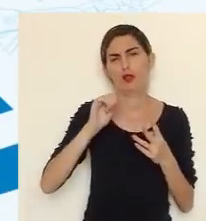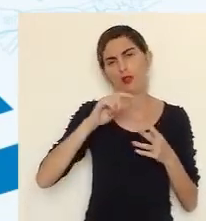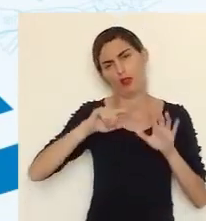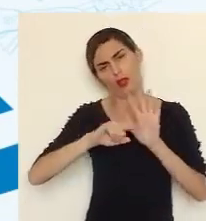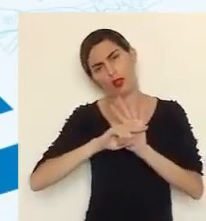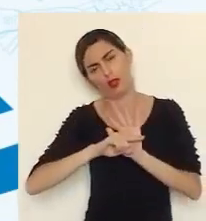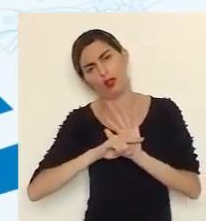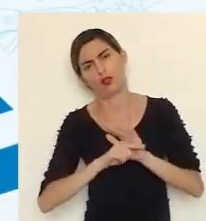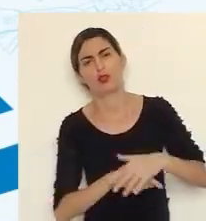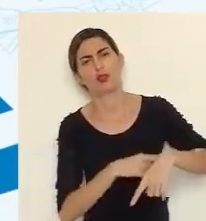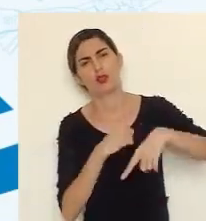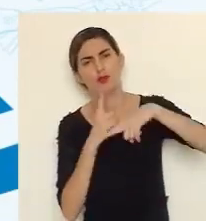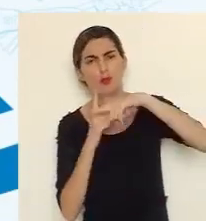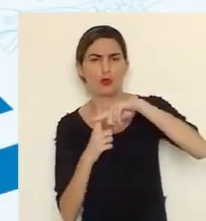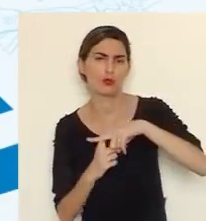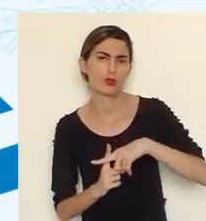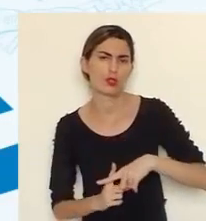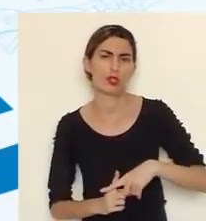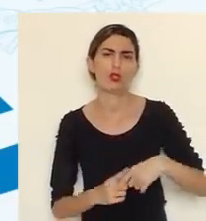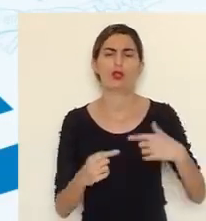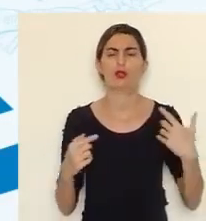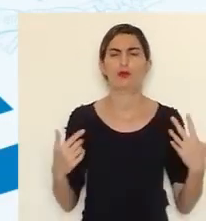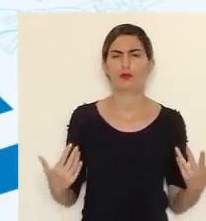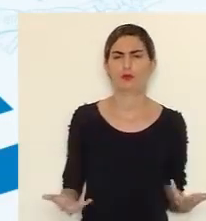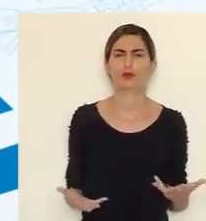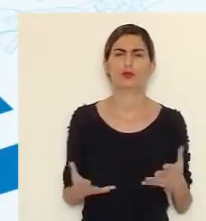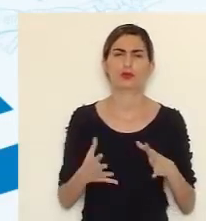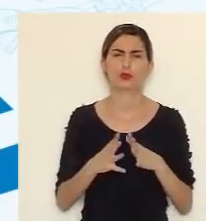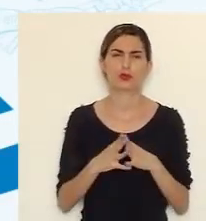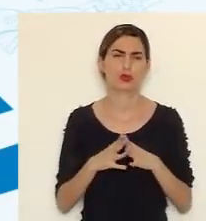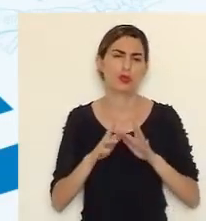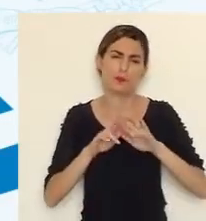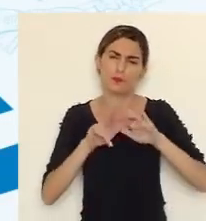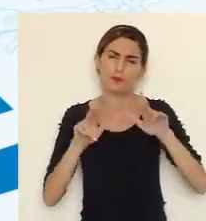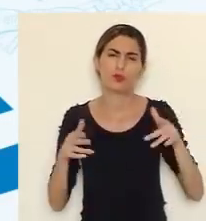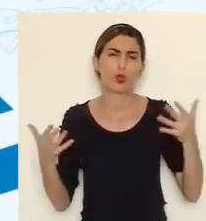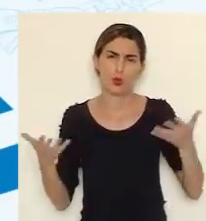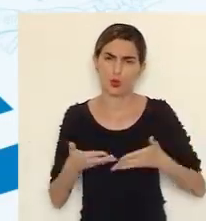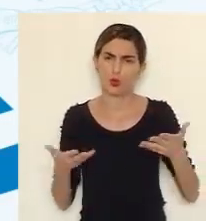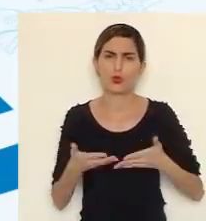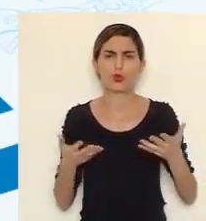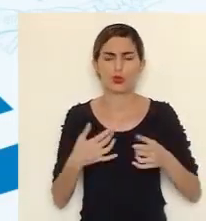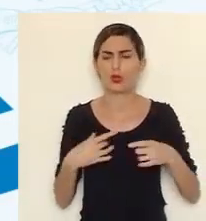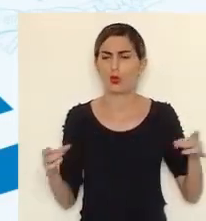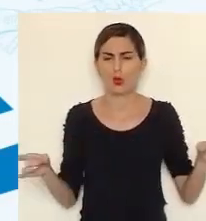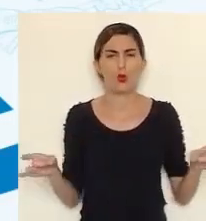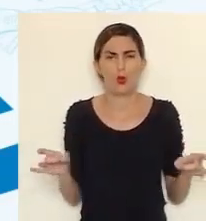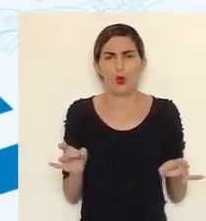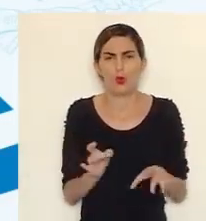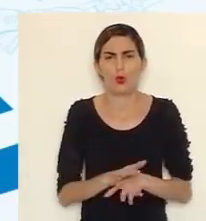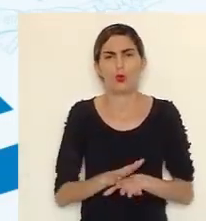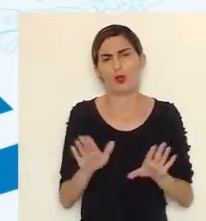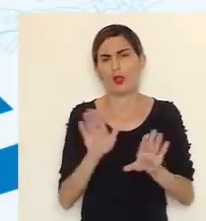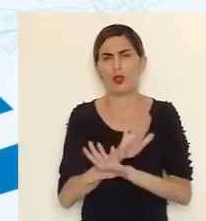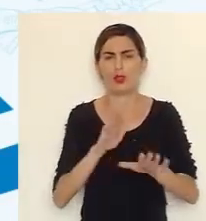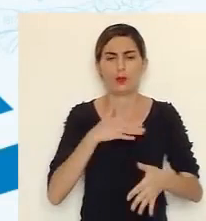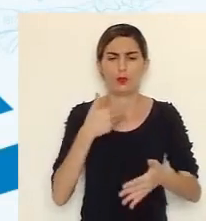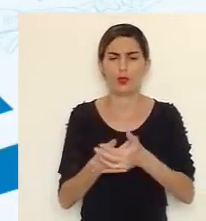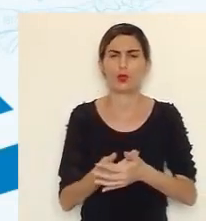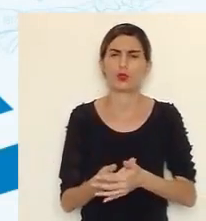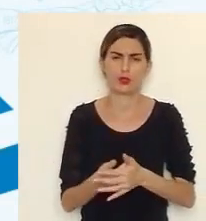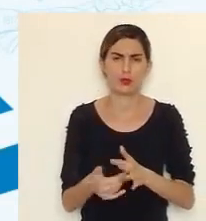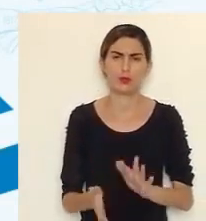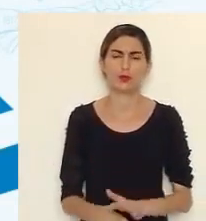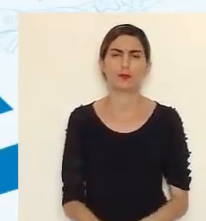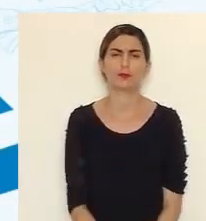o sangue que é negativo, o sangue que é positivo. E por hoje nós concluímos e até